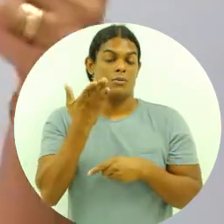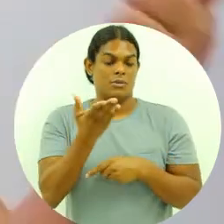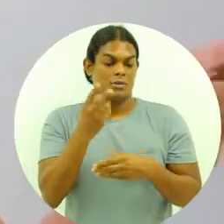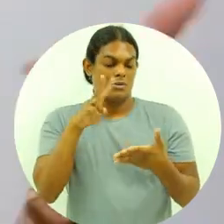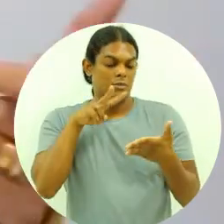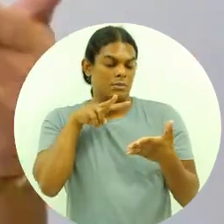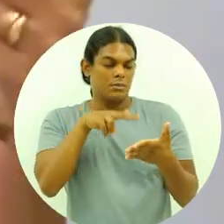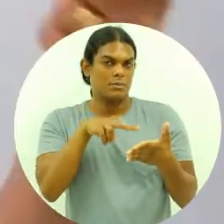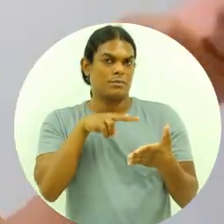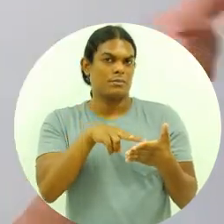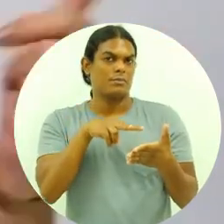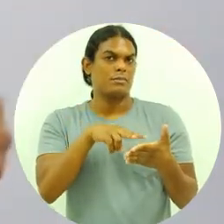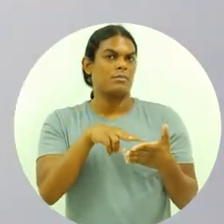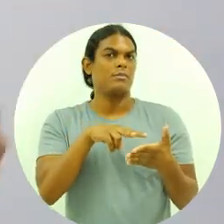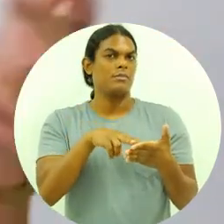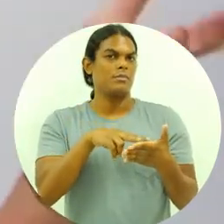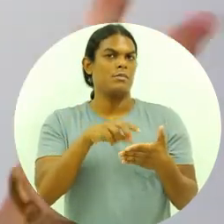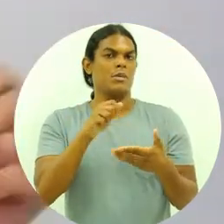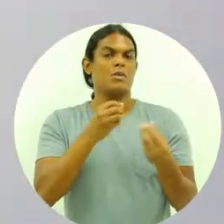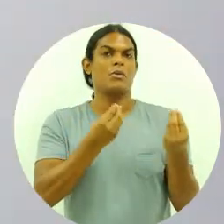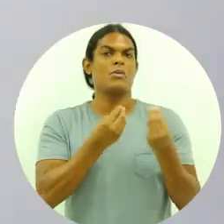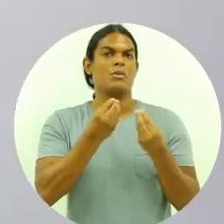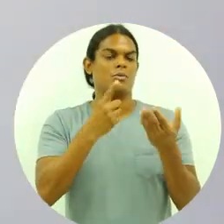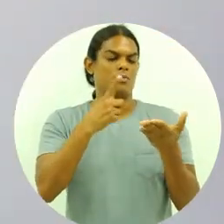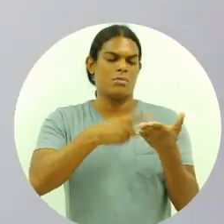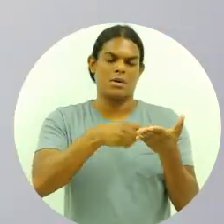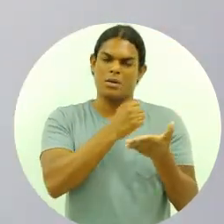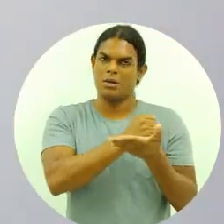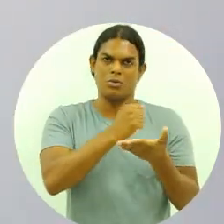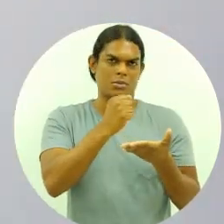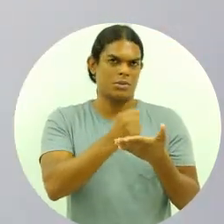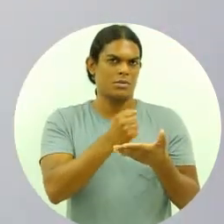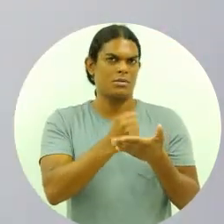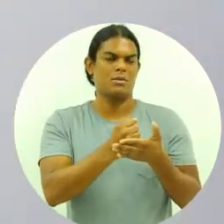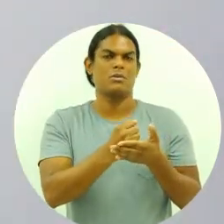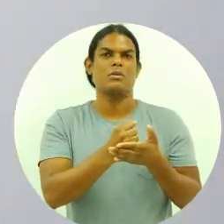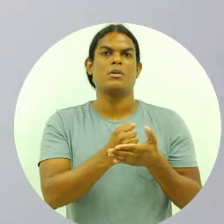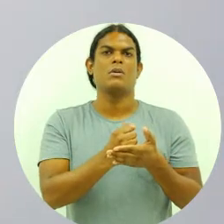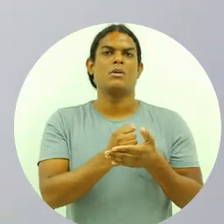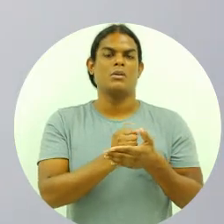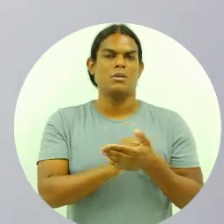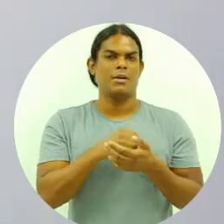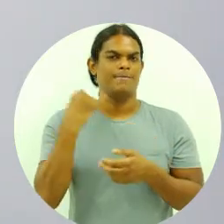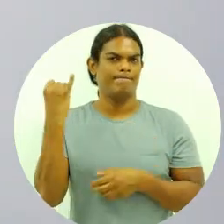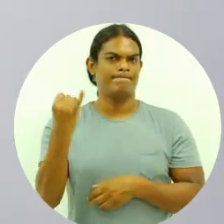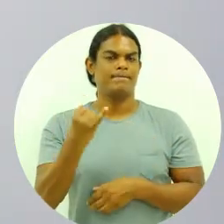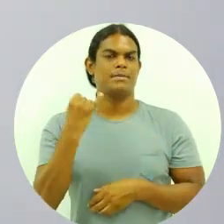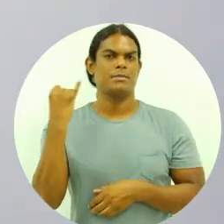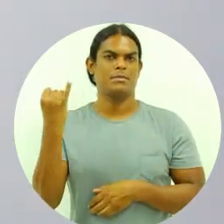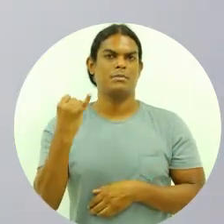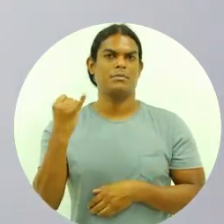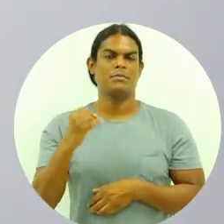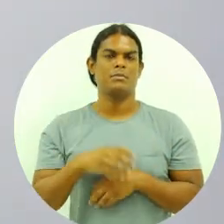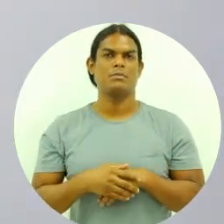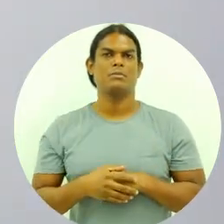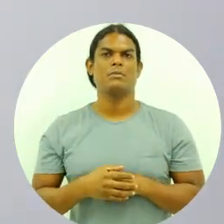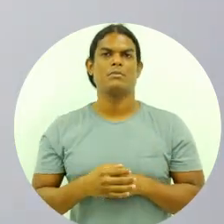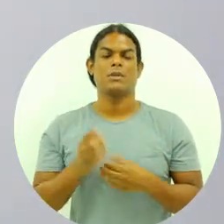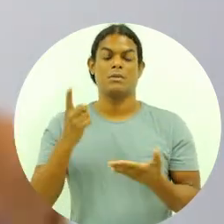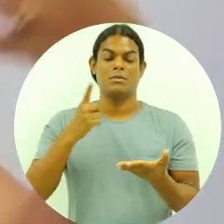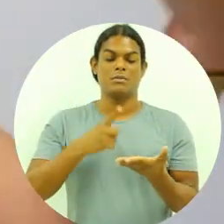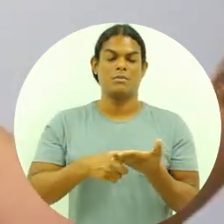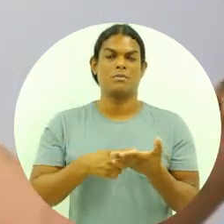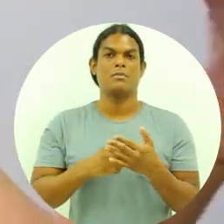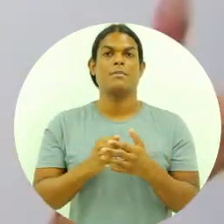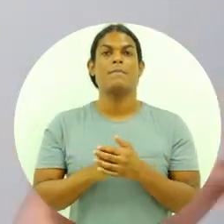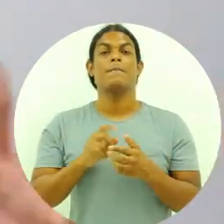aferir questões como legalidade, finalidade, interesse público. Então, é um princípio importante. Outro